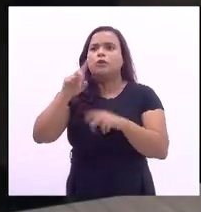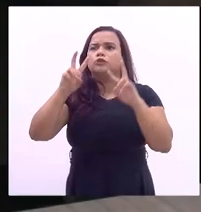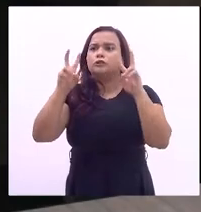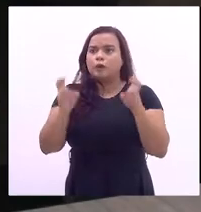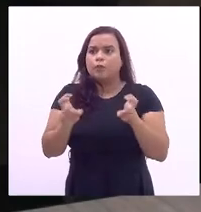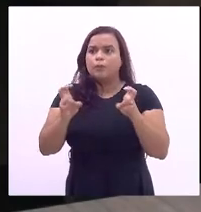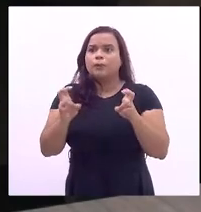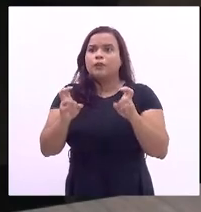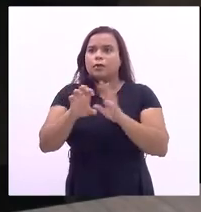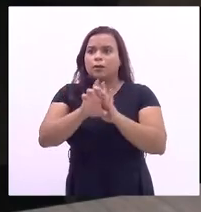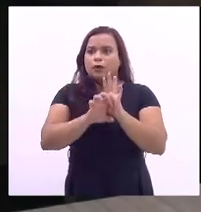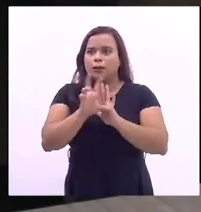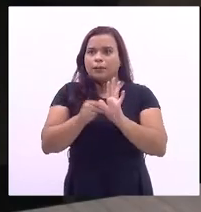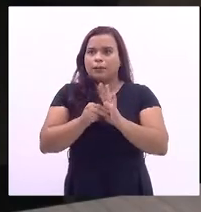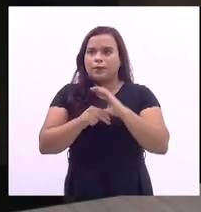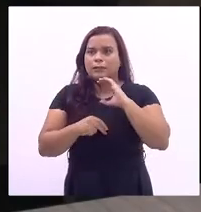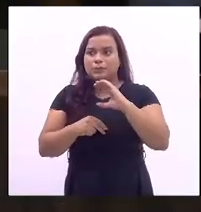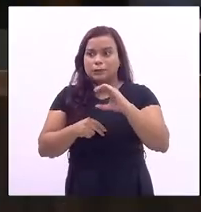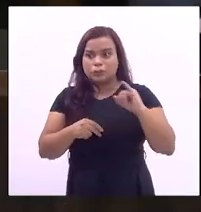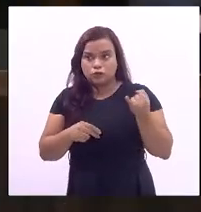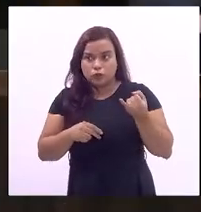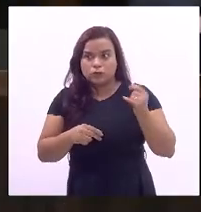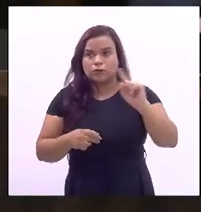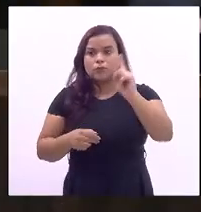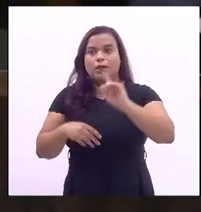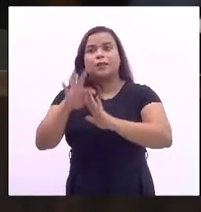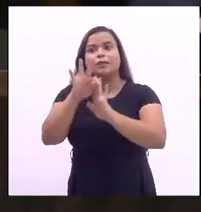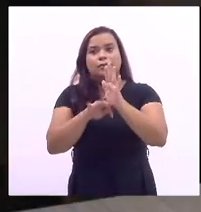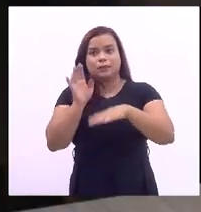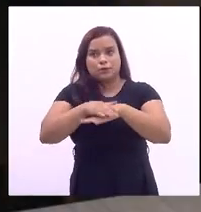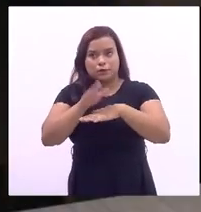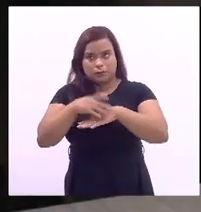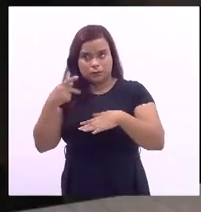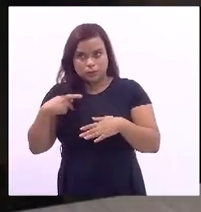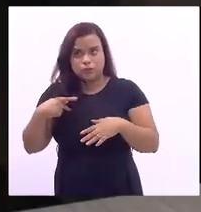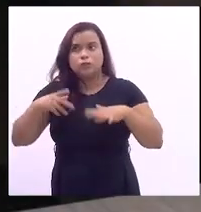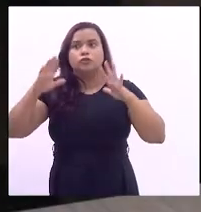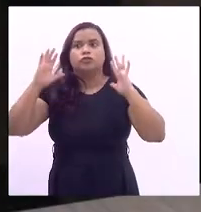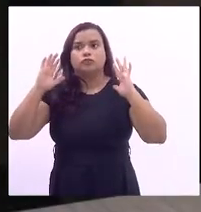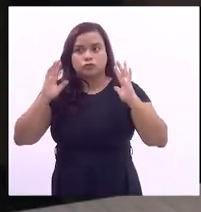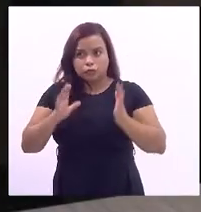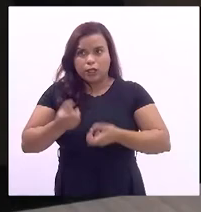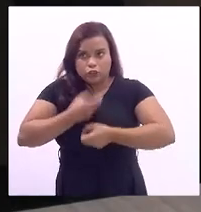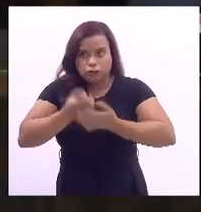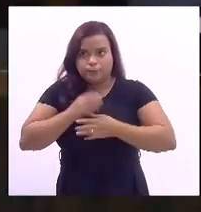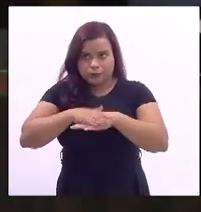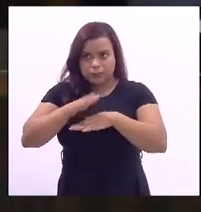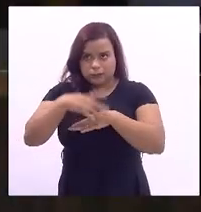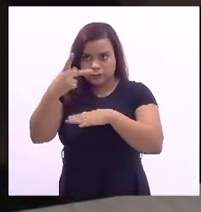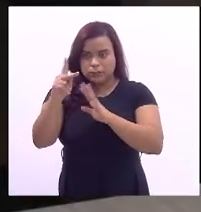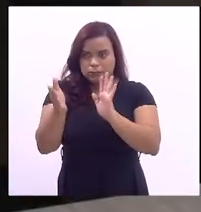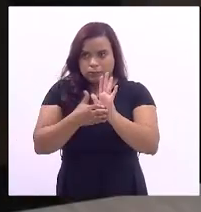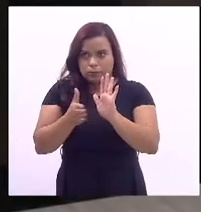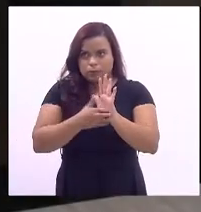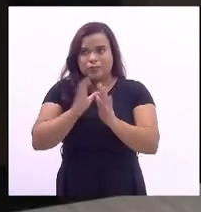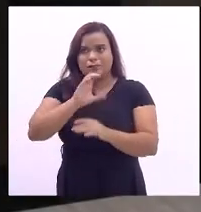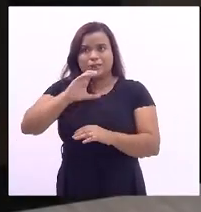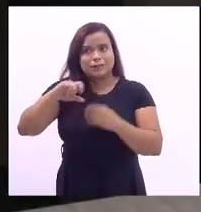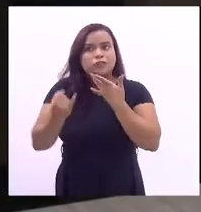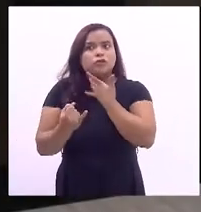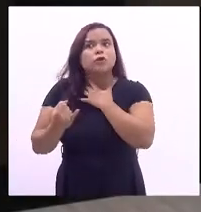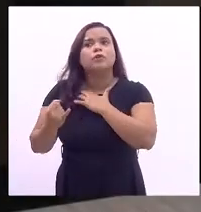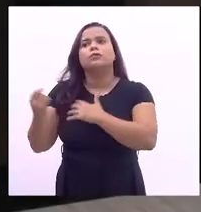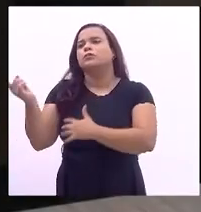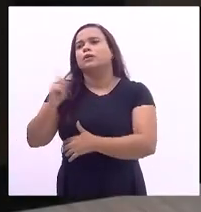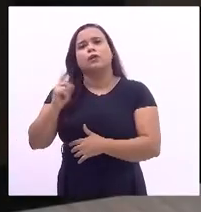ccj e pelo vice relação a um texto que eu fiz isso já se inspiram na proposta que você ser essa fez a ccj ainda não